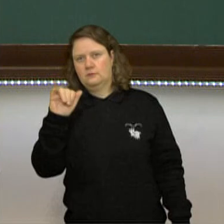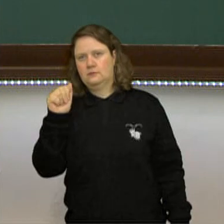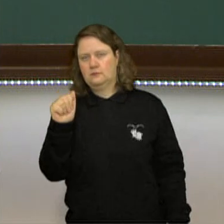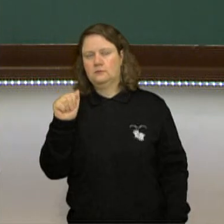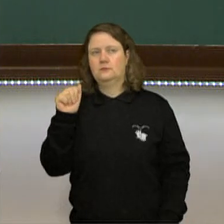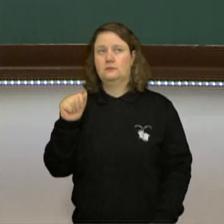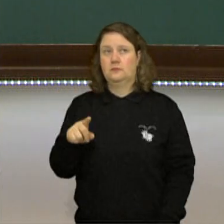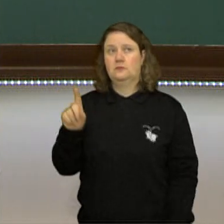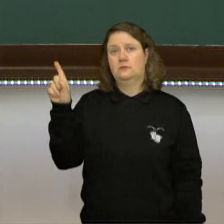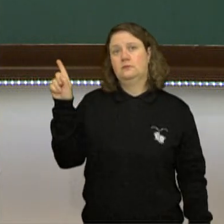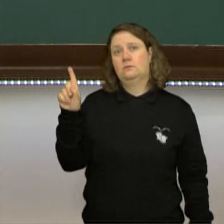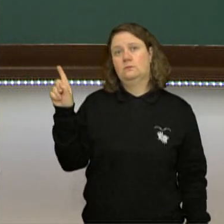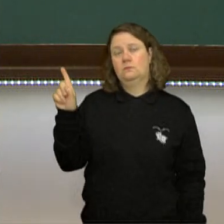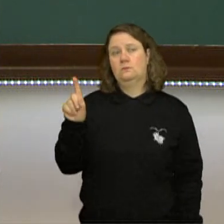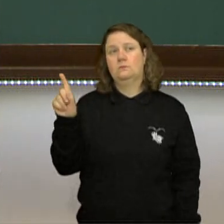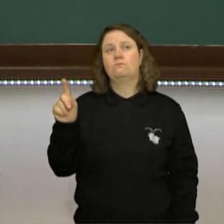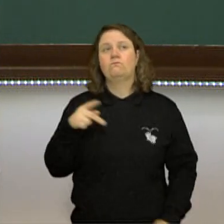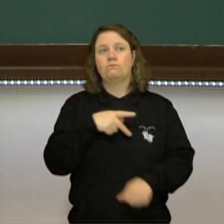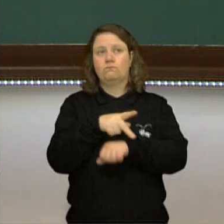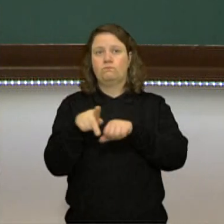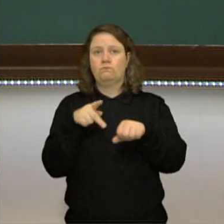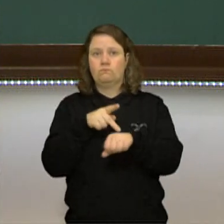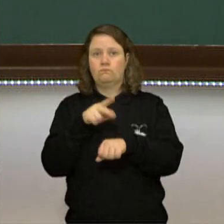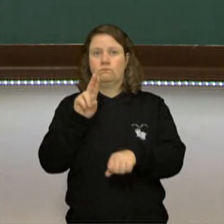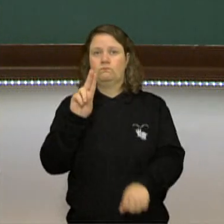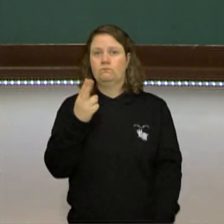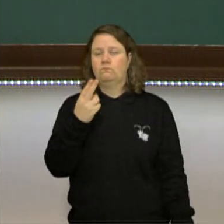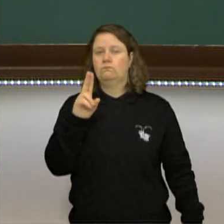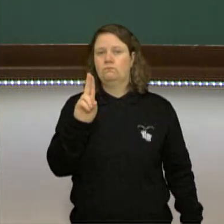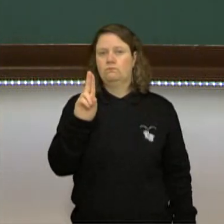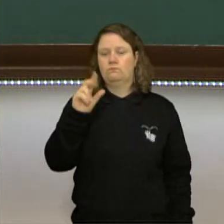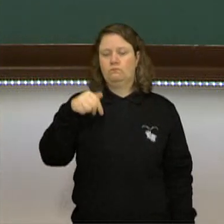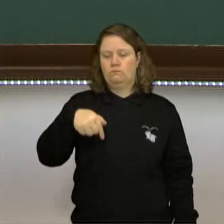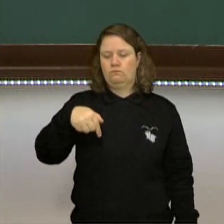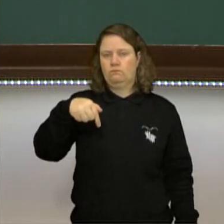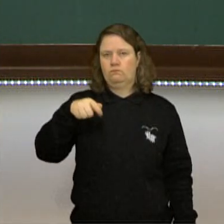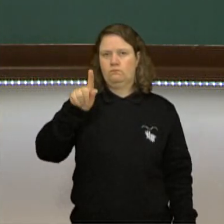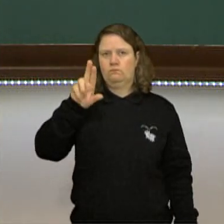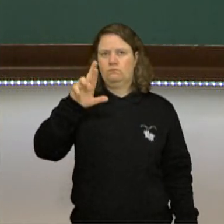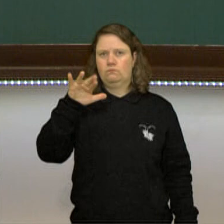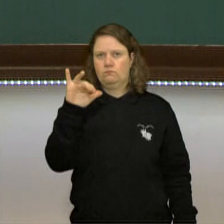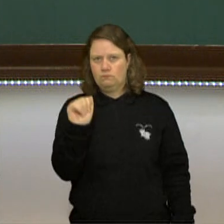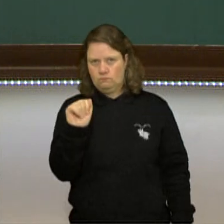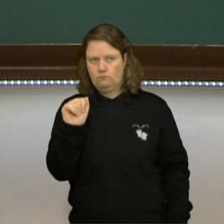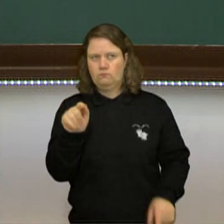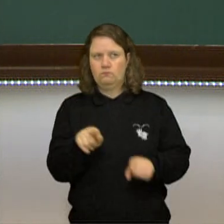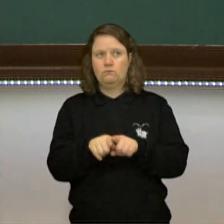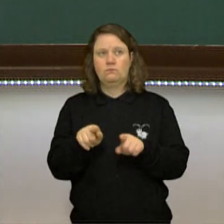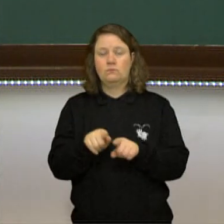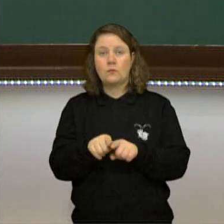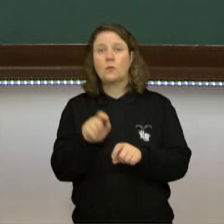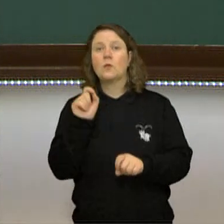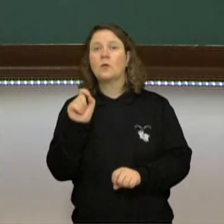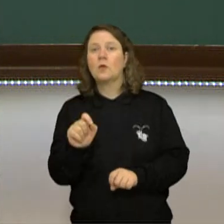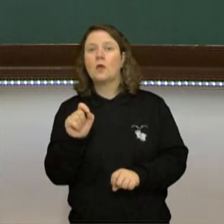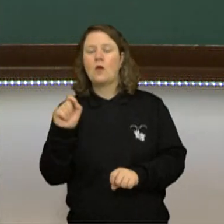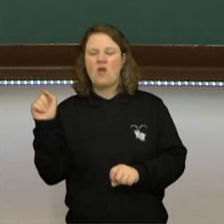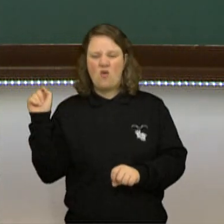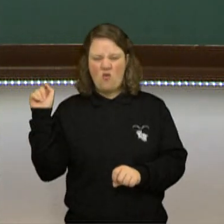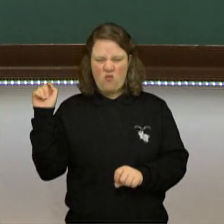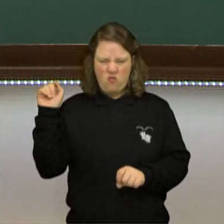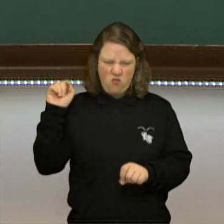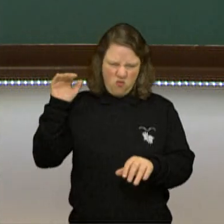Levante húngaro, na Hungria, tá? Em que nós temos tropas soviéticas, os tanques do Pacto de Varsóvia, invadindo a cidade